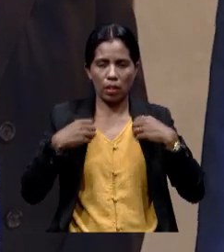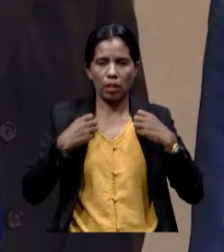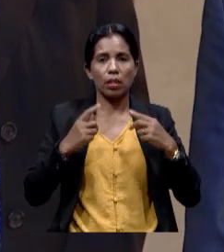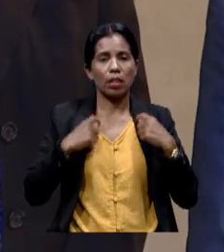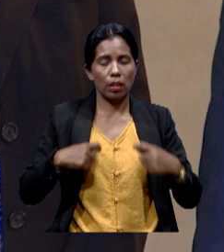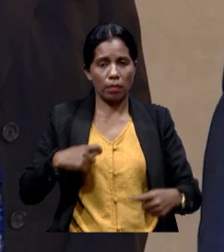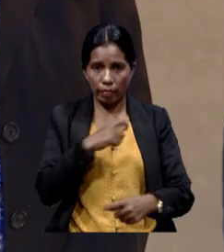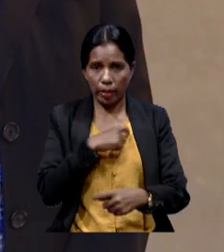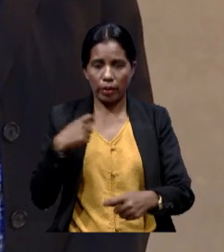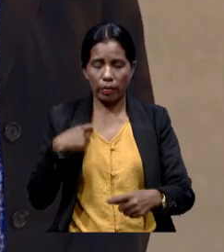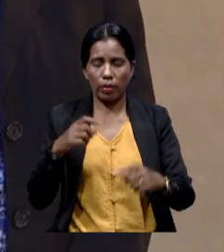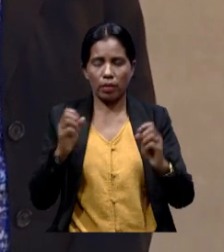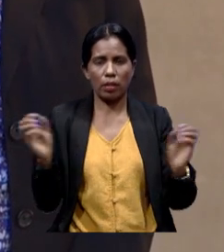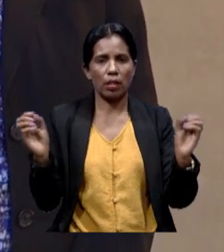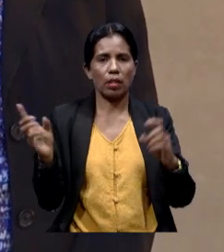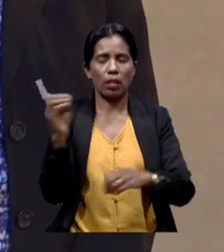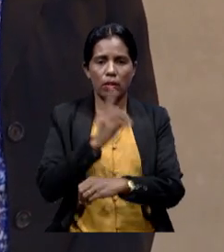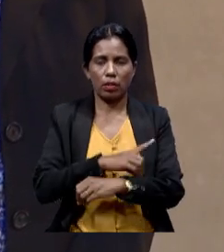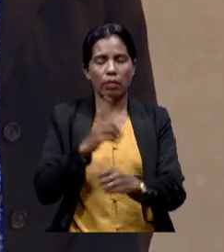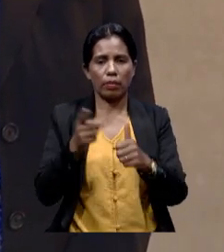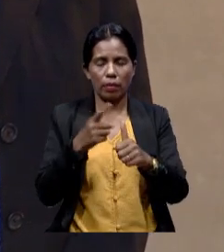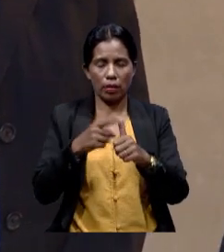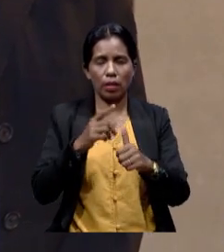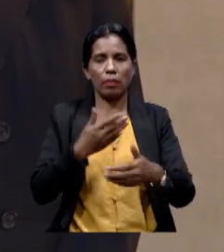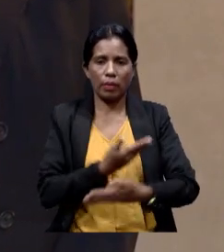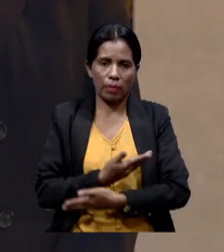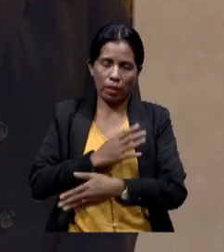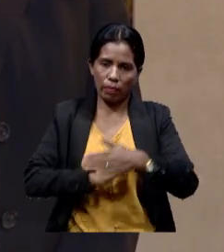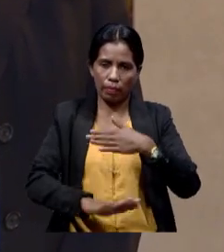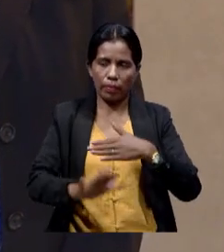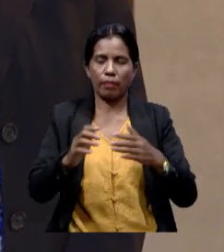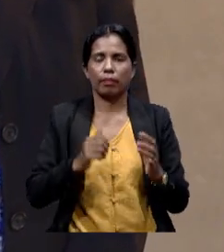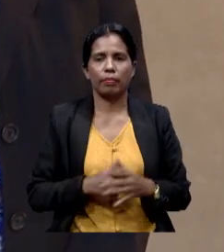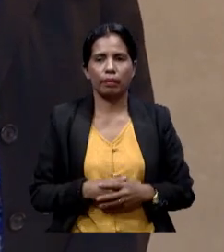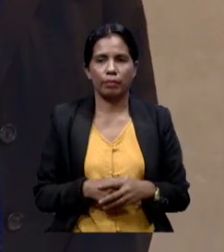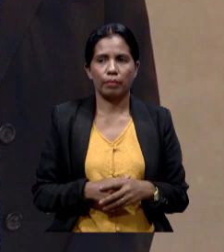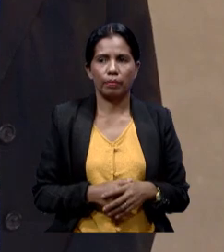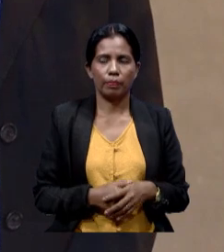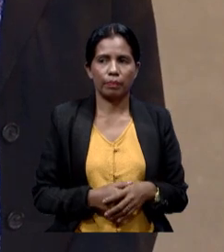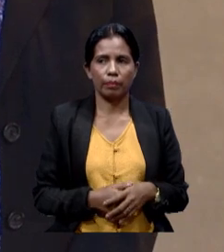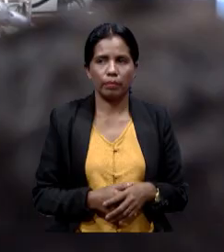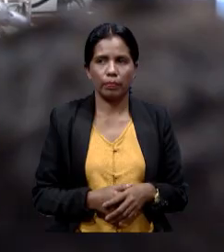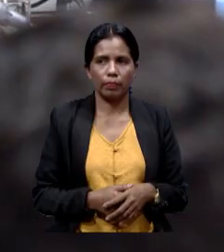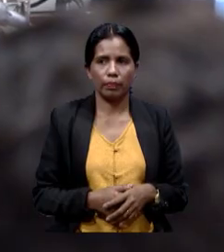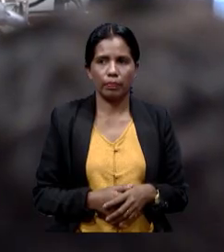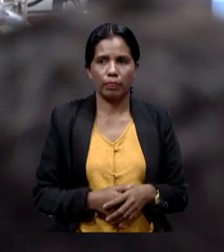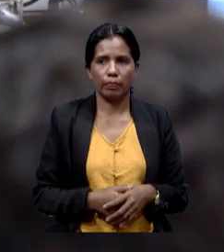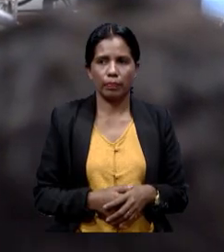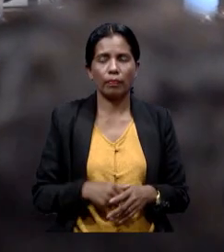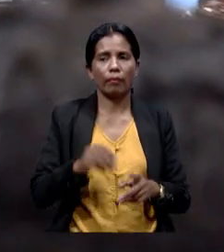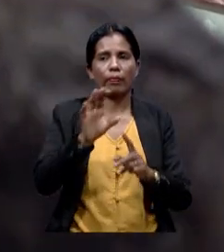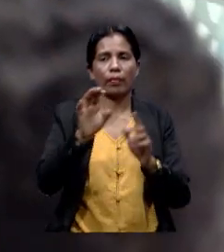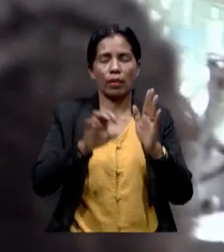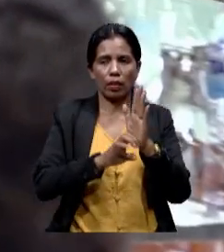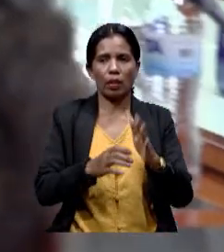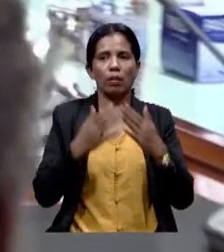é isso é lorong isso ida da rua lavar que demoris mais we have to really focus in this period. Chefe de Estado